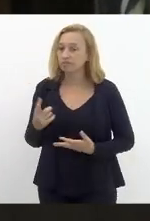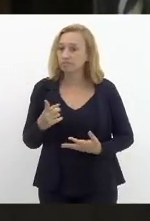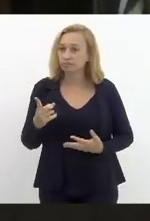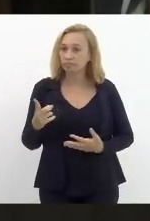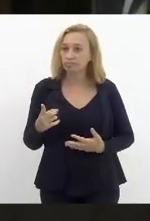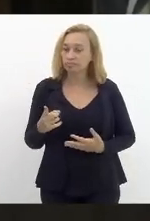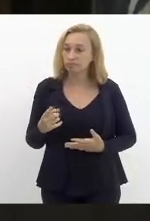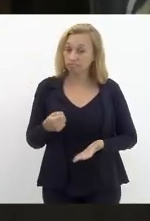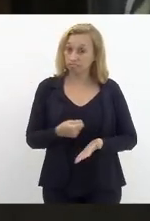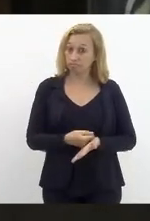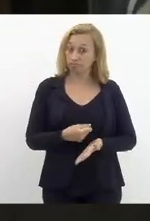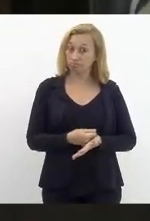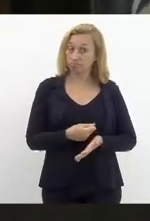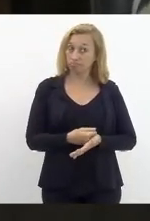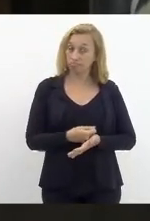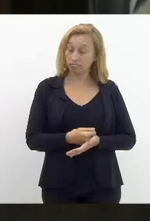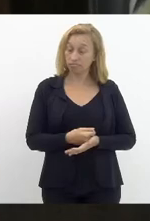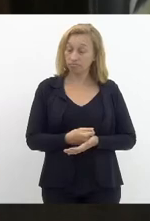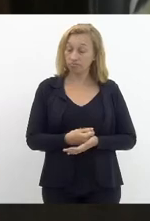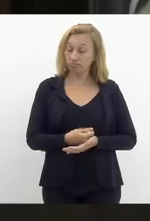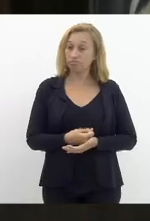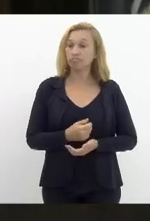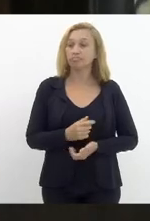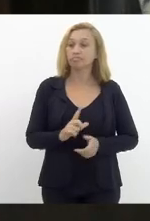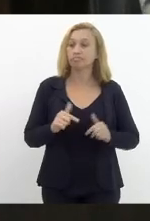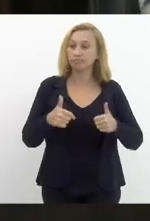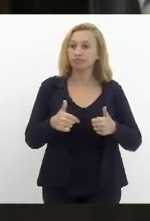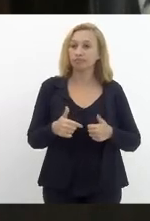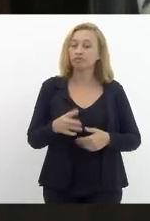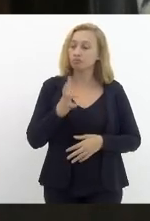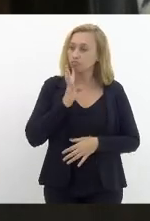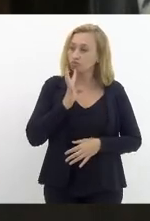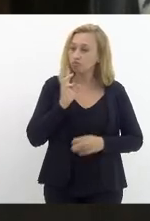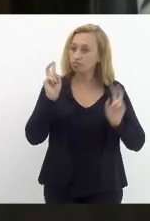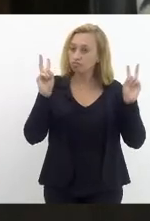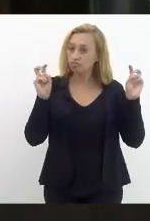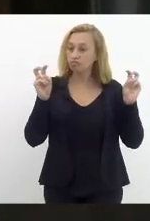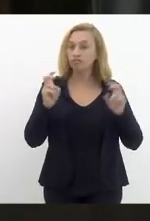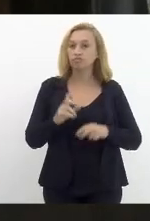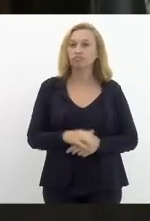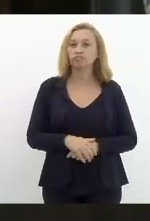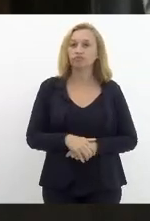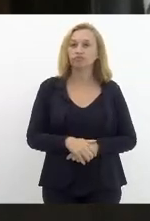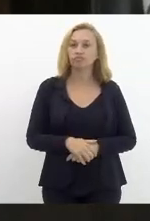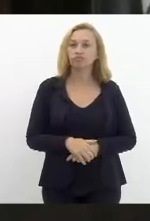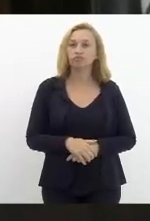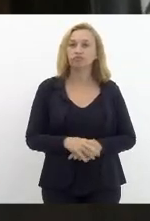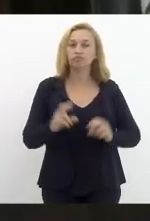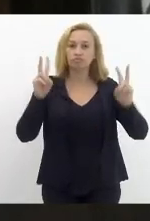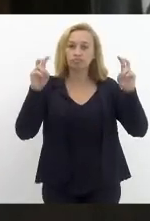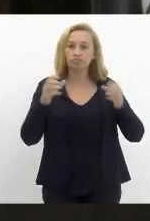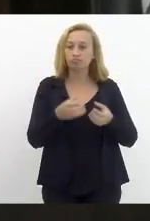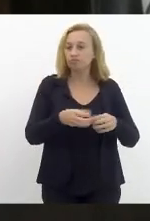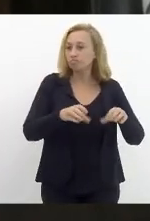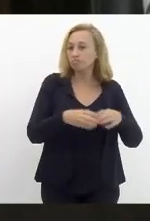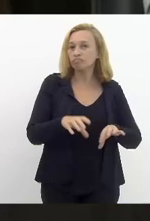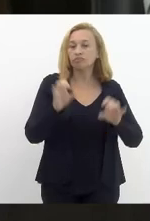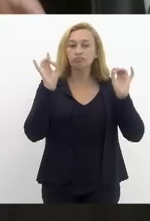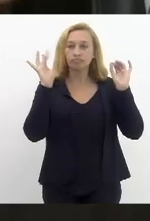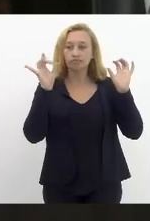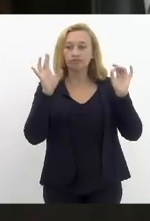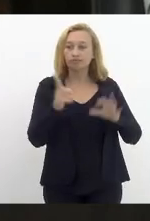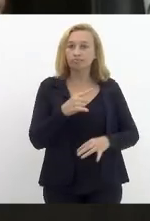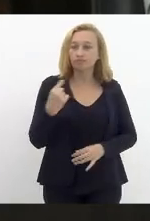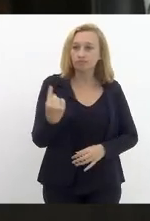muito incisiva e absolutamente conhecedora do tema, trouxe essa questão do concurso, especialmente para que